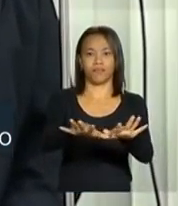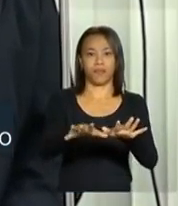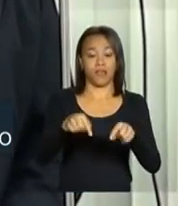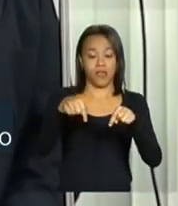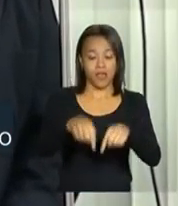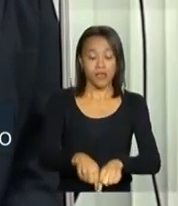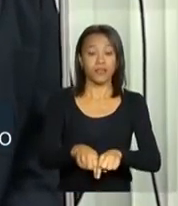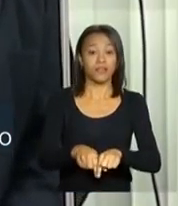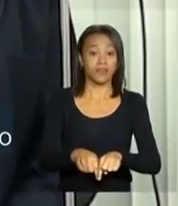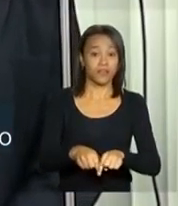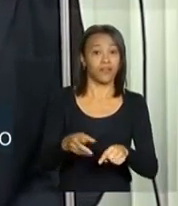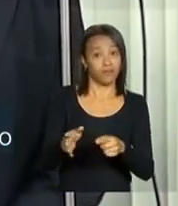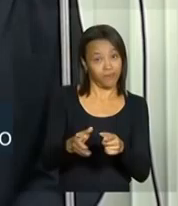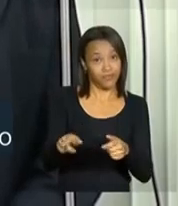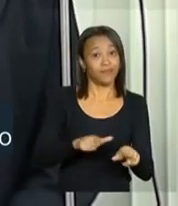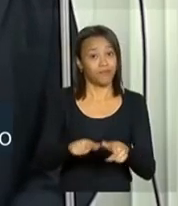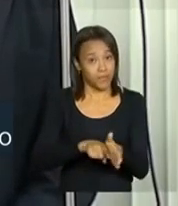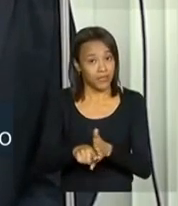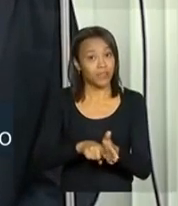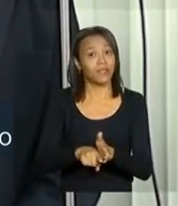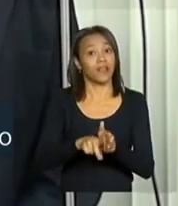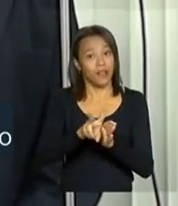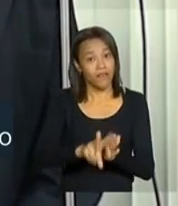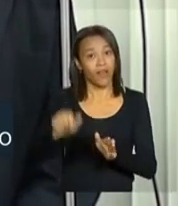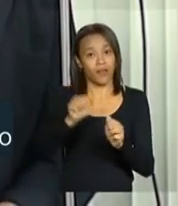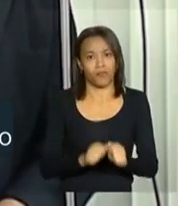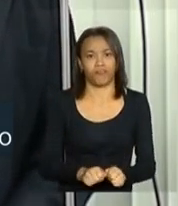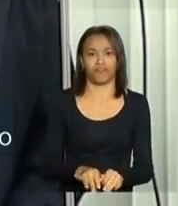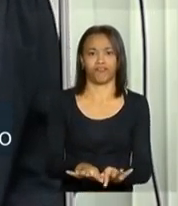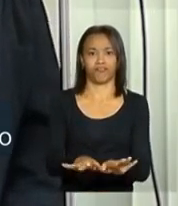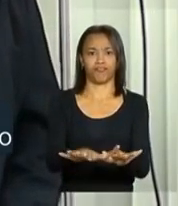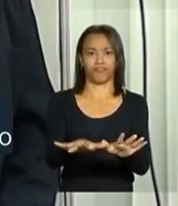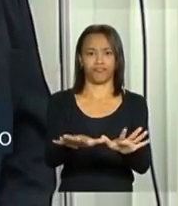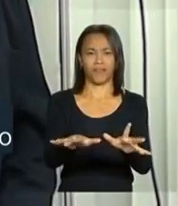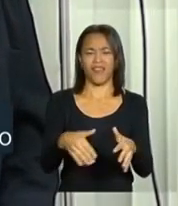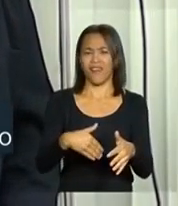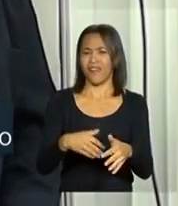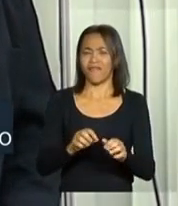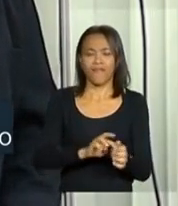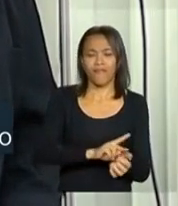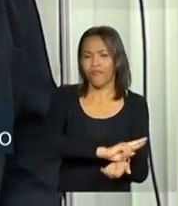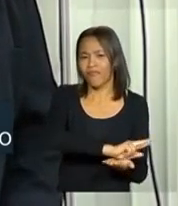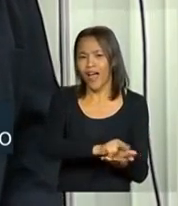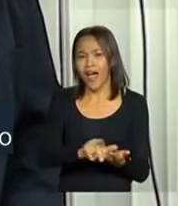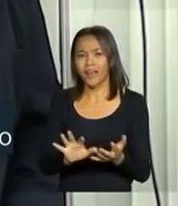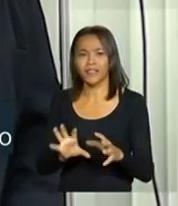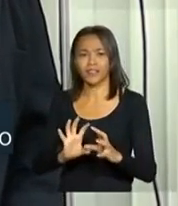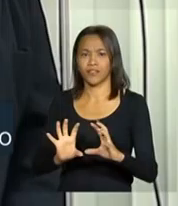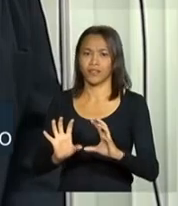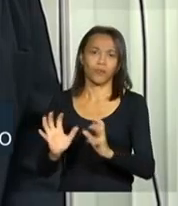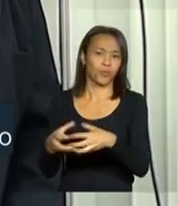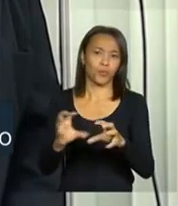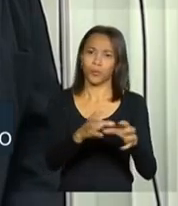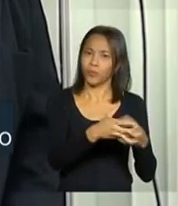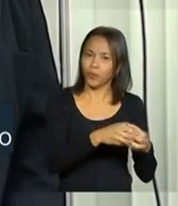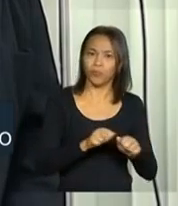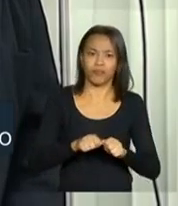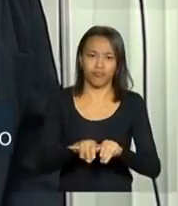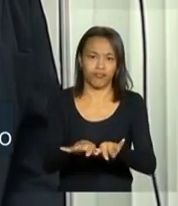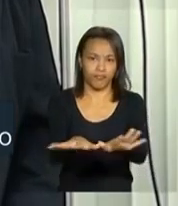age também transversalmente, como está dando exemplo aqui, né, na parceria, em relação a essas